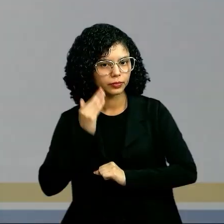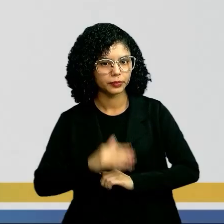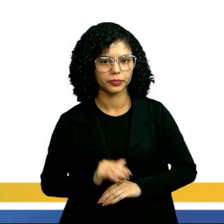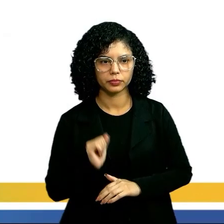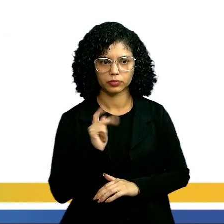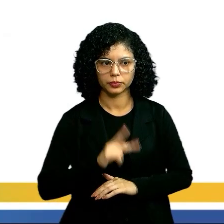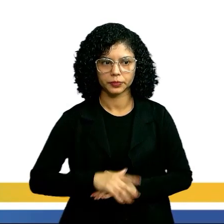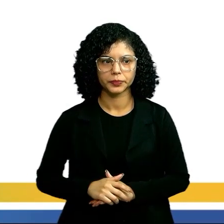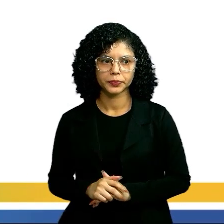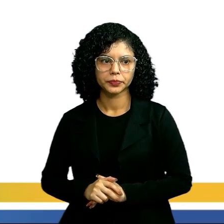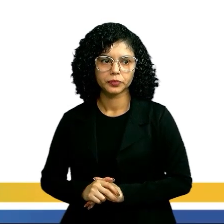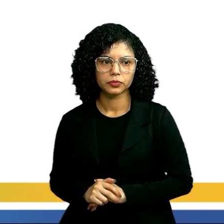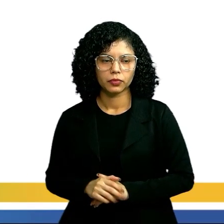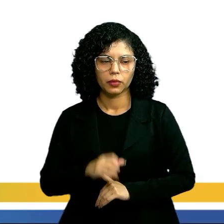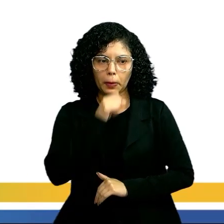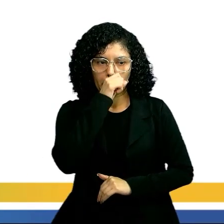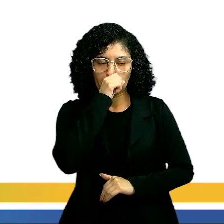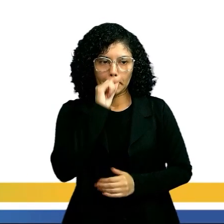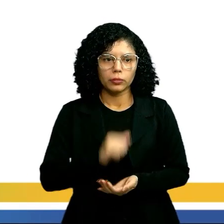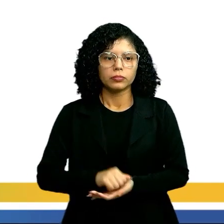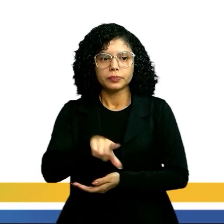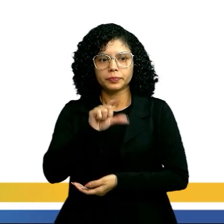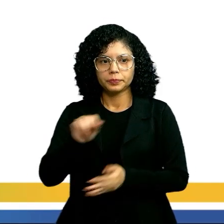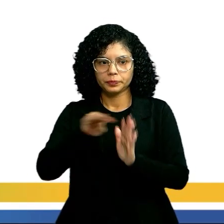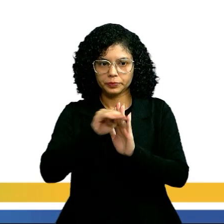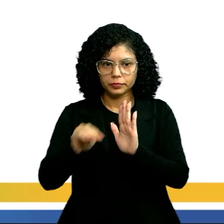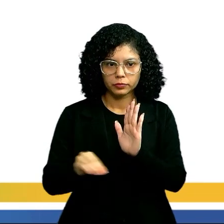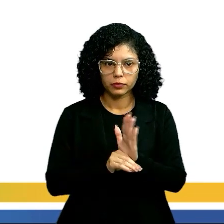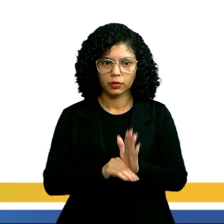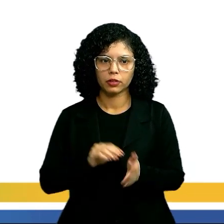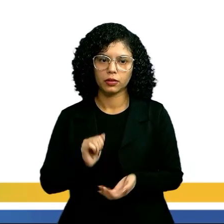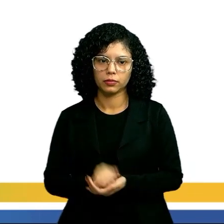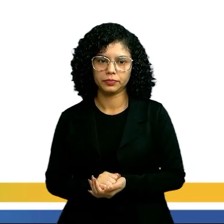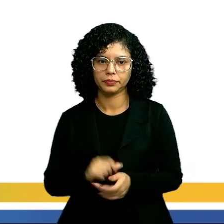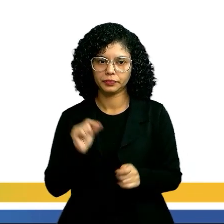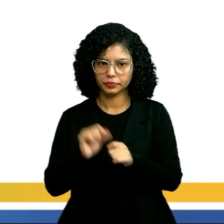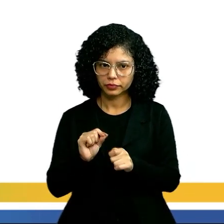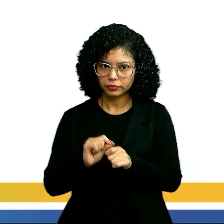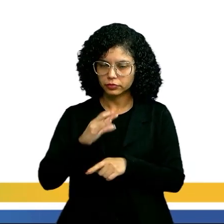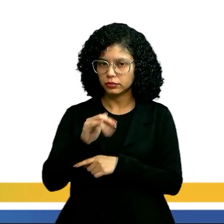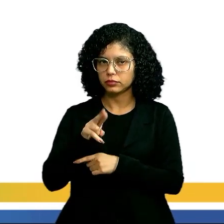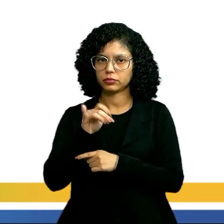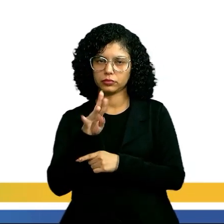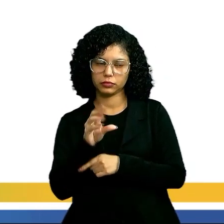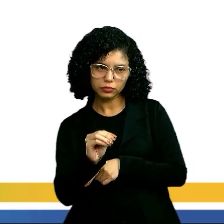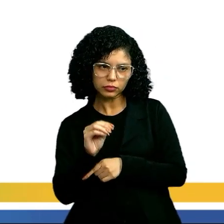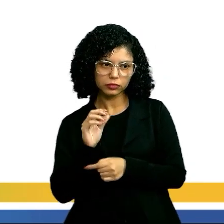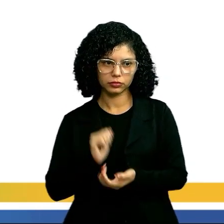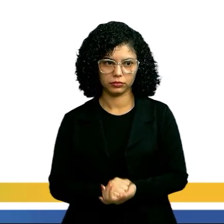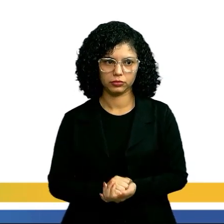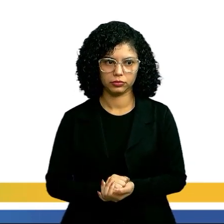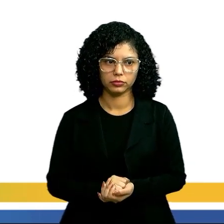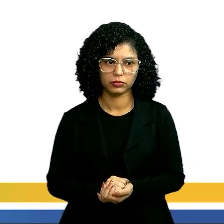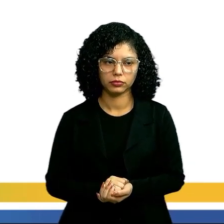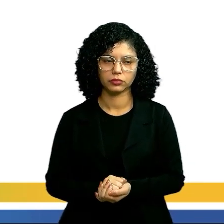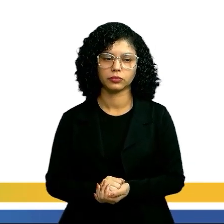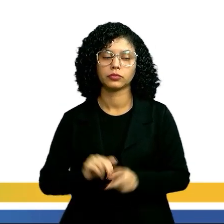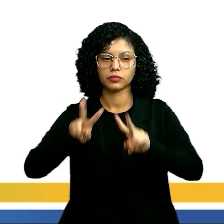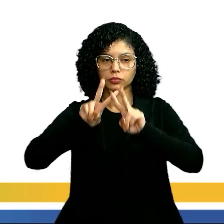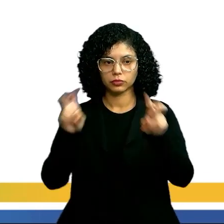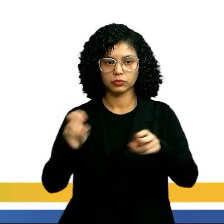Vamos adiante. Então tá, entre as alternativas abaixo, a que indica o principal efeito do